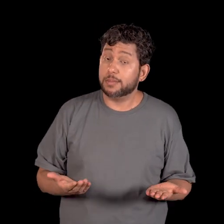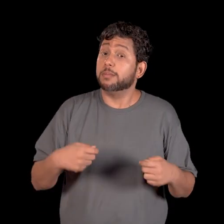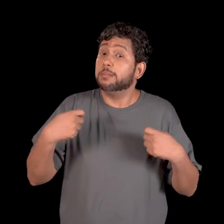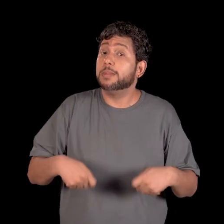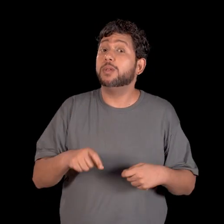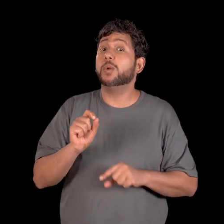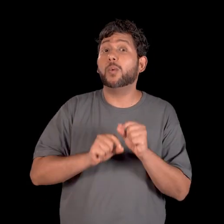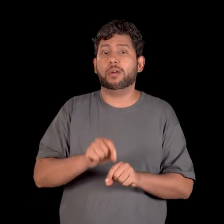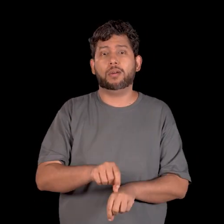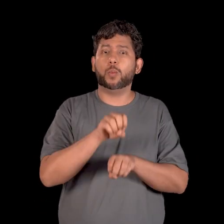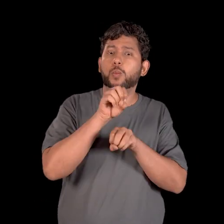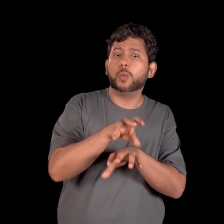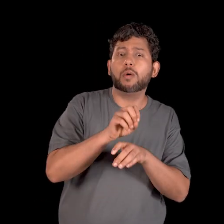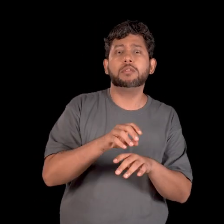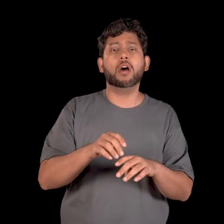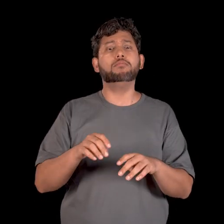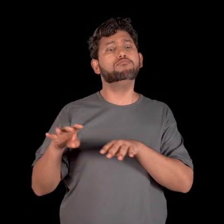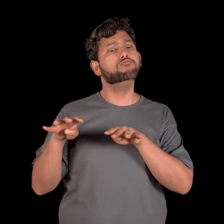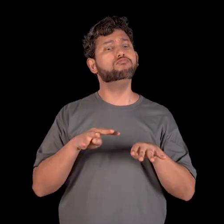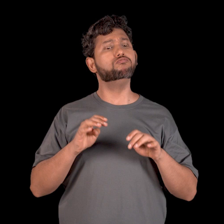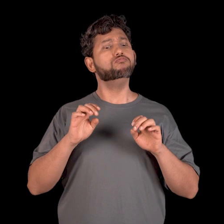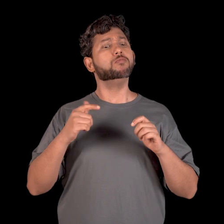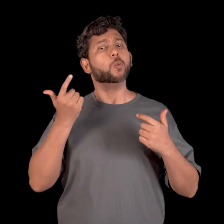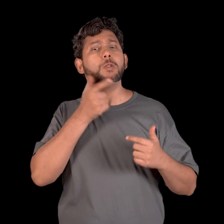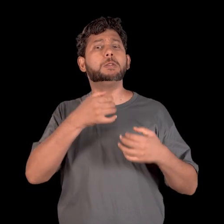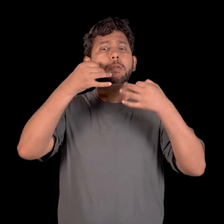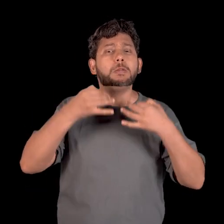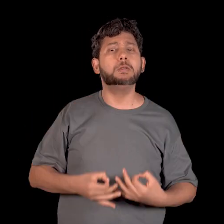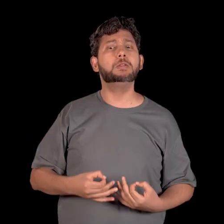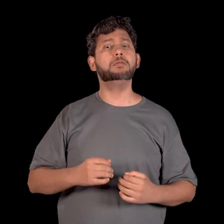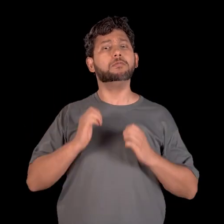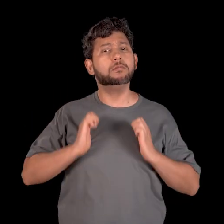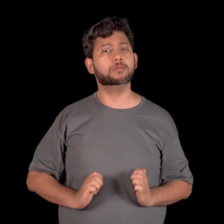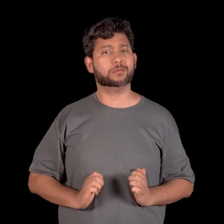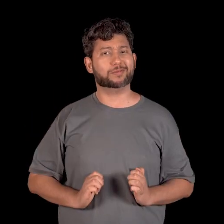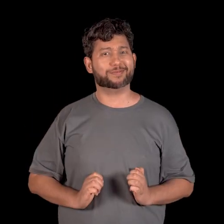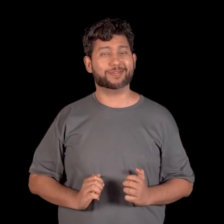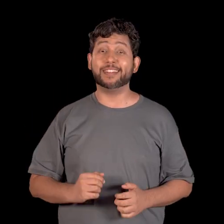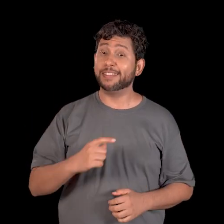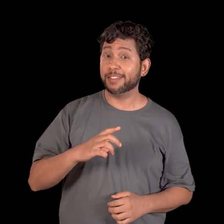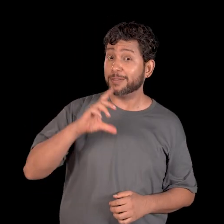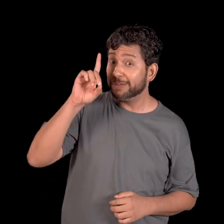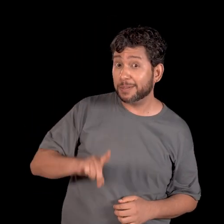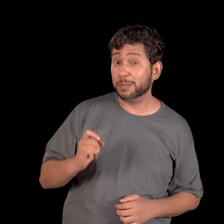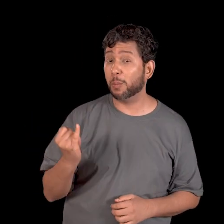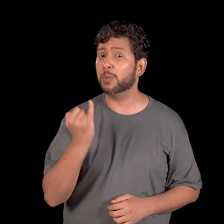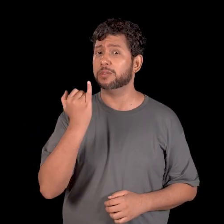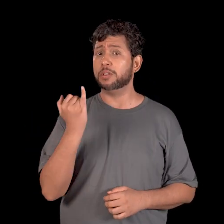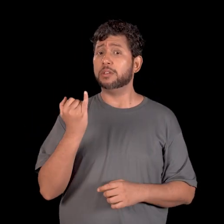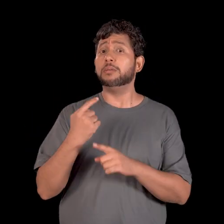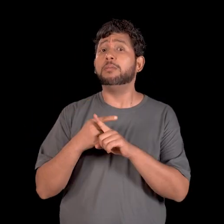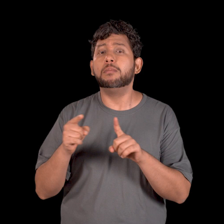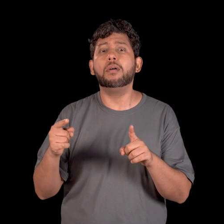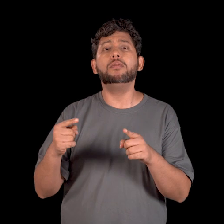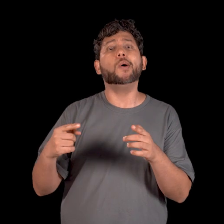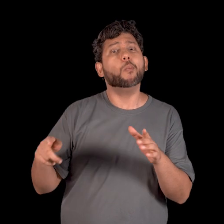melhor. Para isso, usamos a educação, a moralidade e a ética. Direitos importantes que devem ser